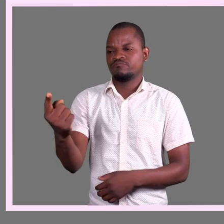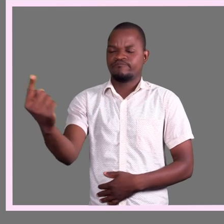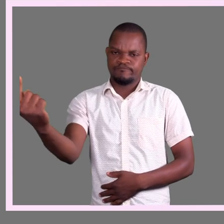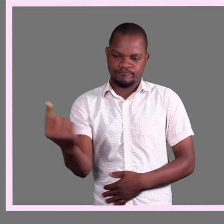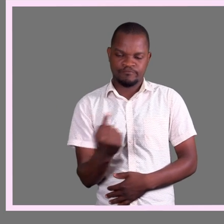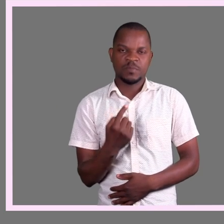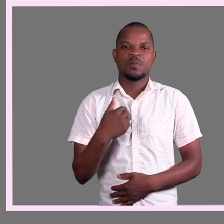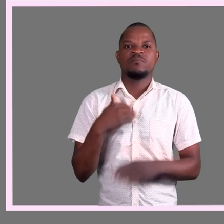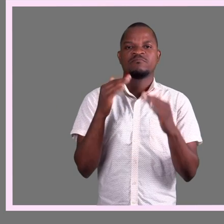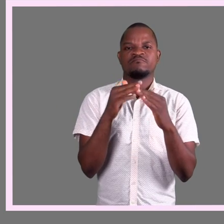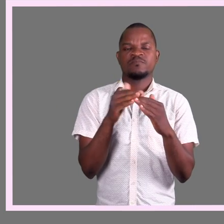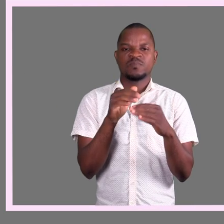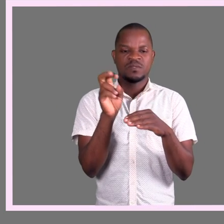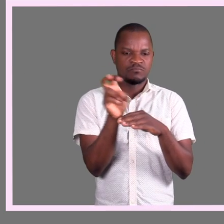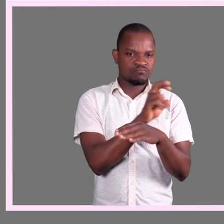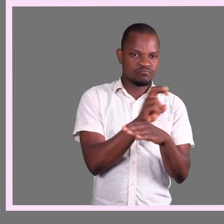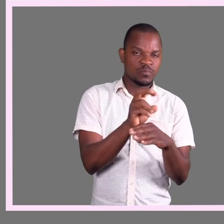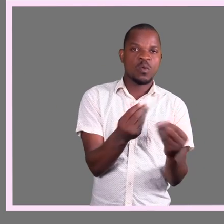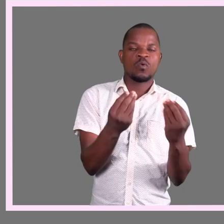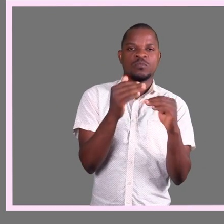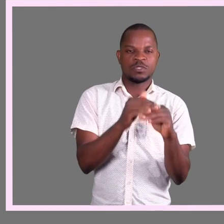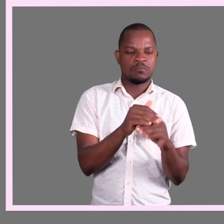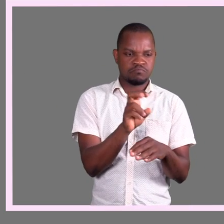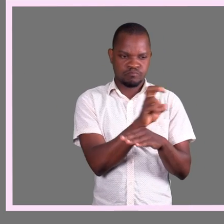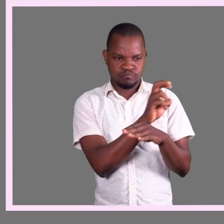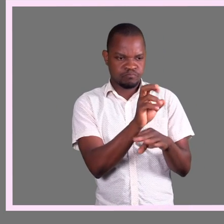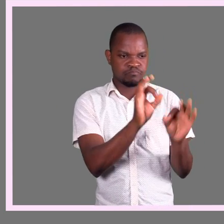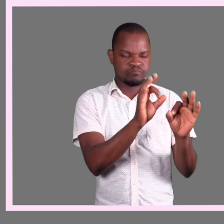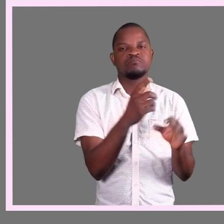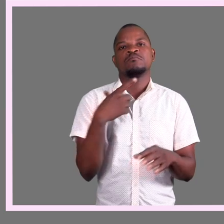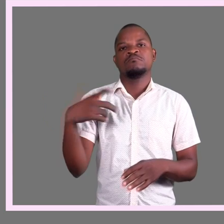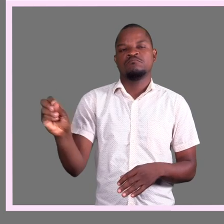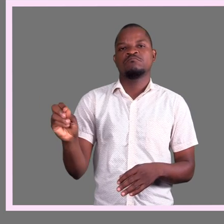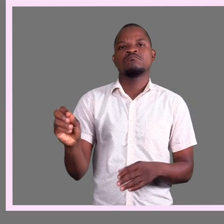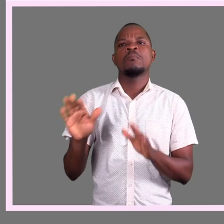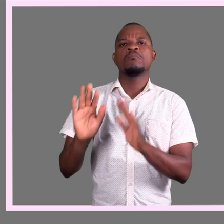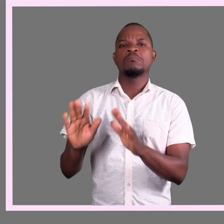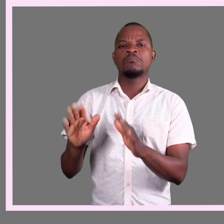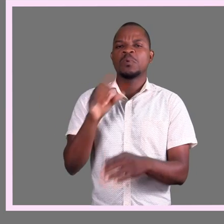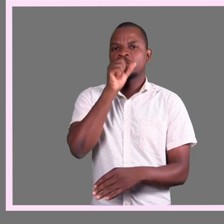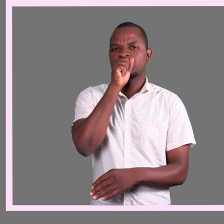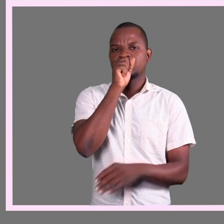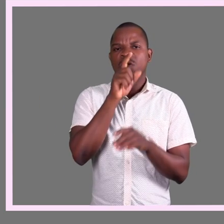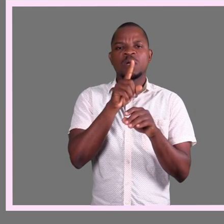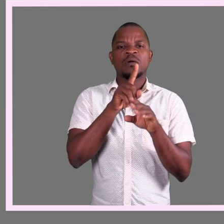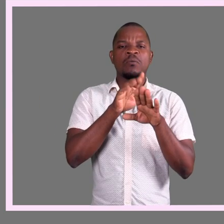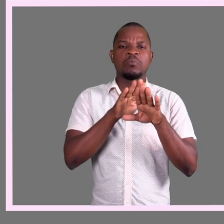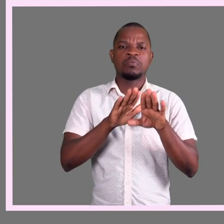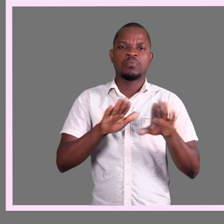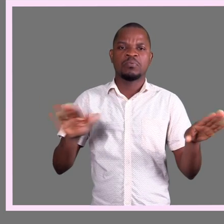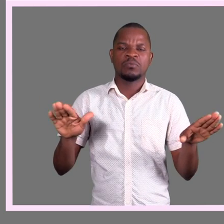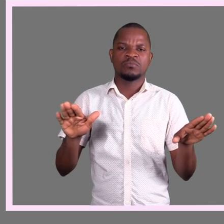avaliar, saber onde eu vivia, vieram, avaliaram a casa e se foram. Quando eu voltei para questionar o que se passava,